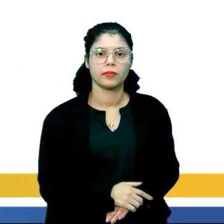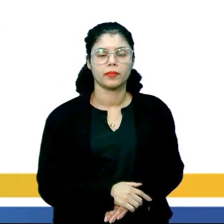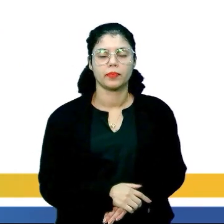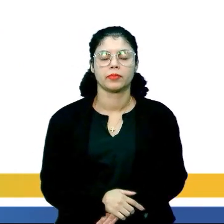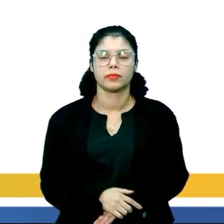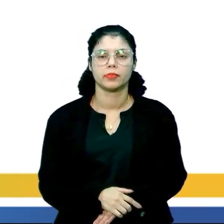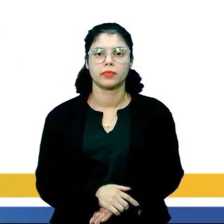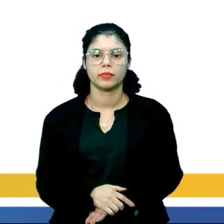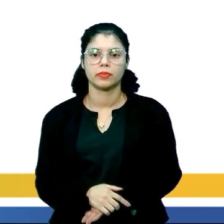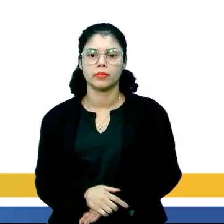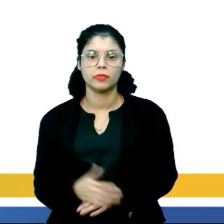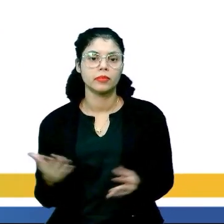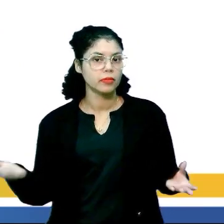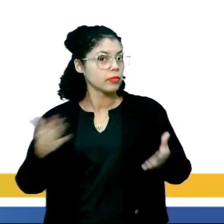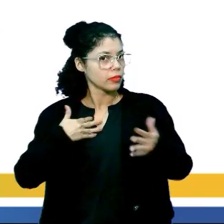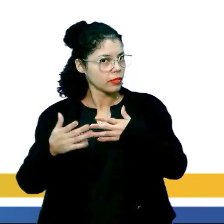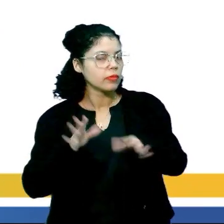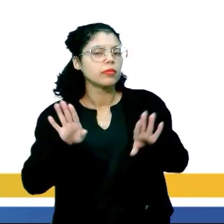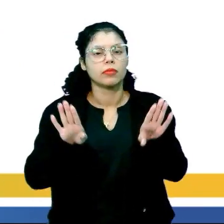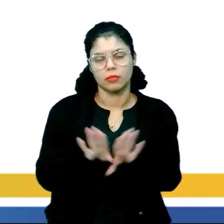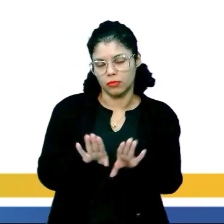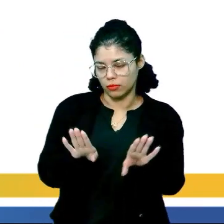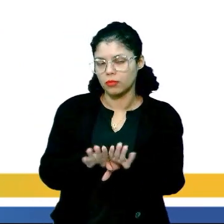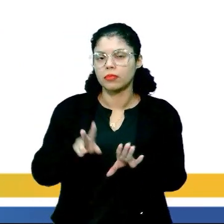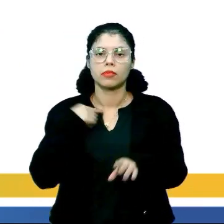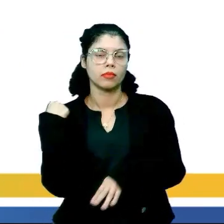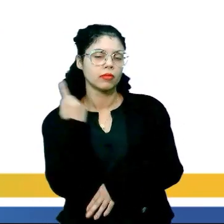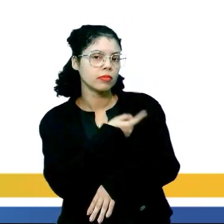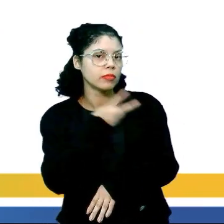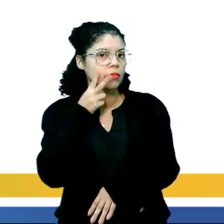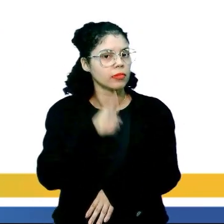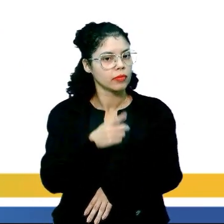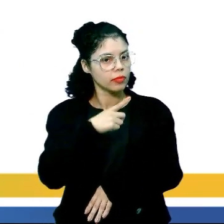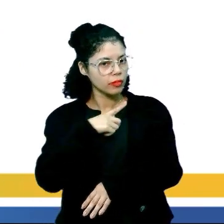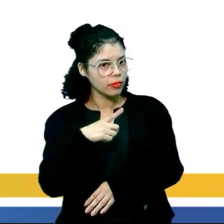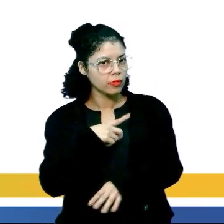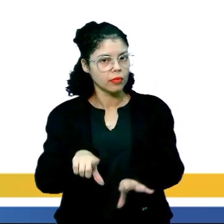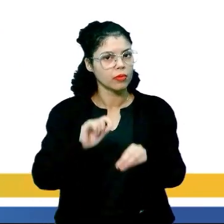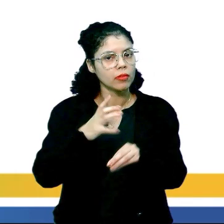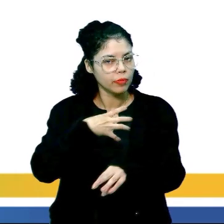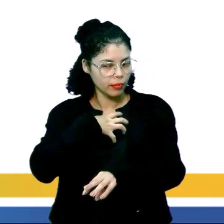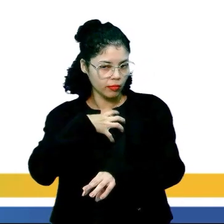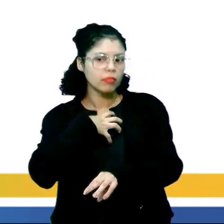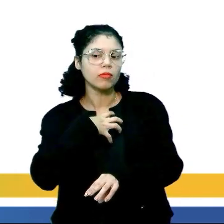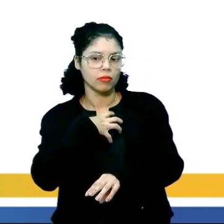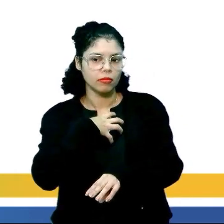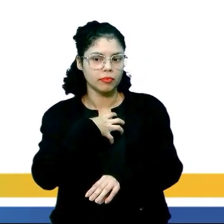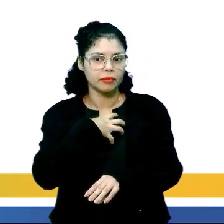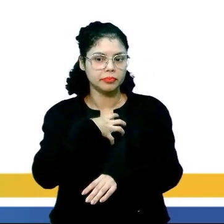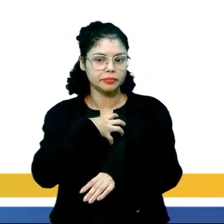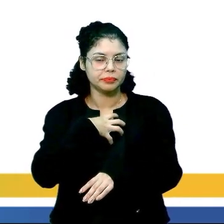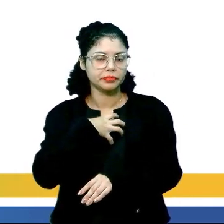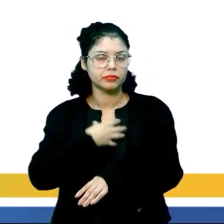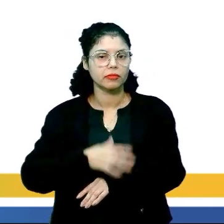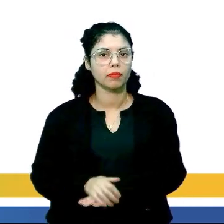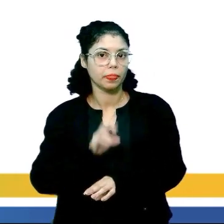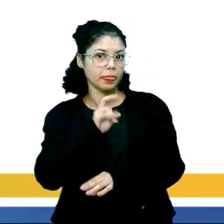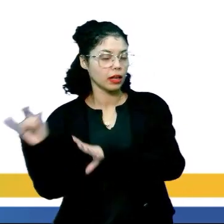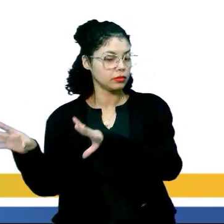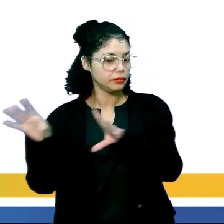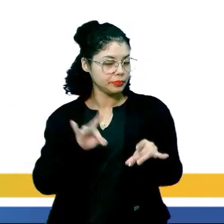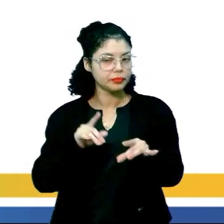nosso material. De qualquer modo, nós vamos ter aí esse momento, um momento em que vai